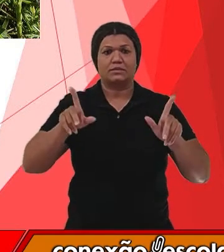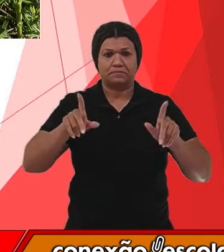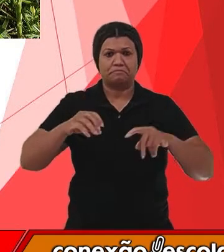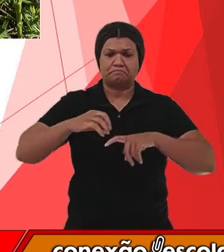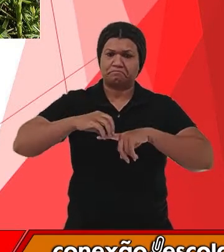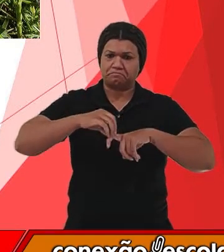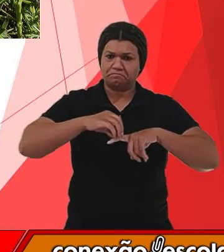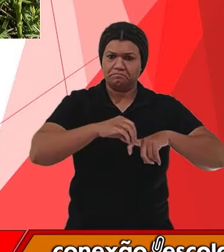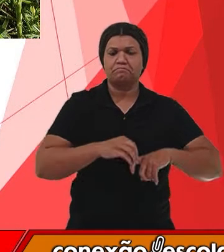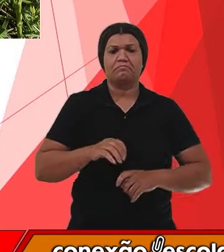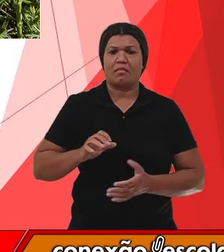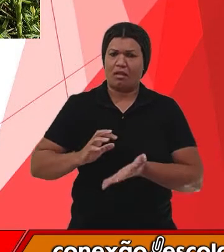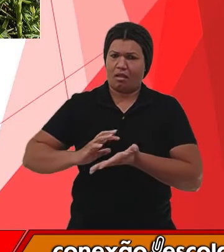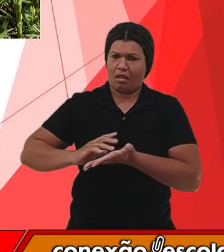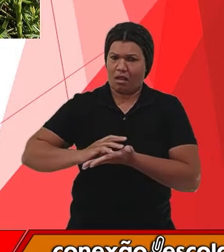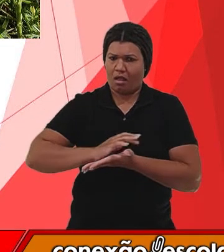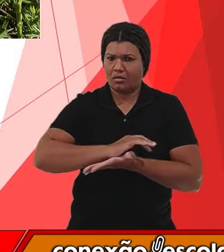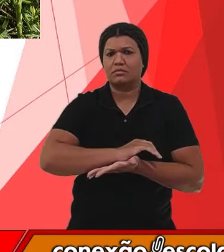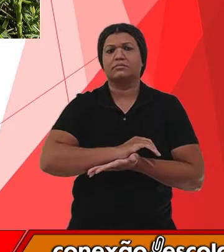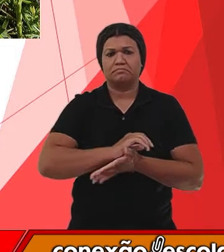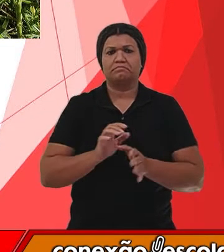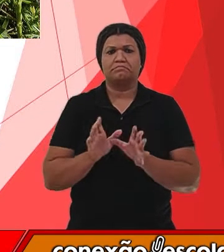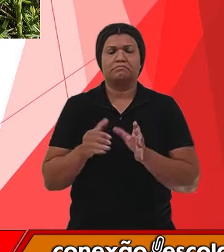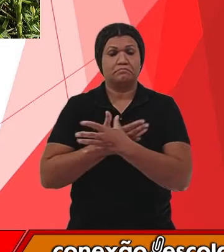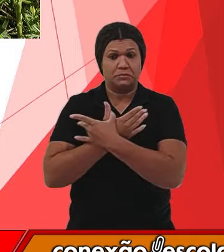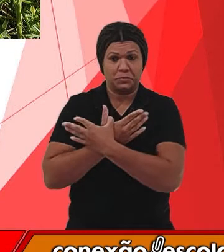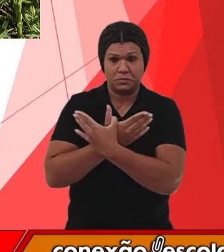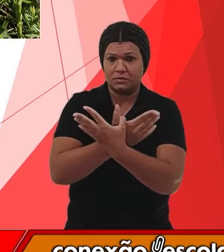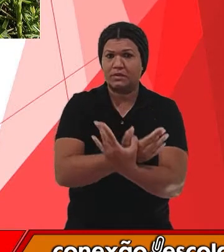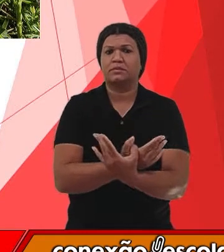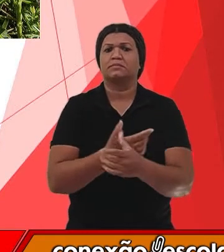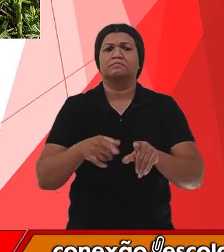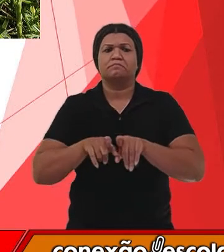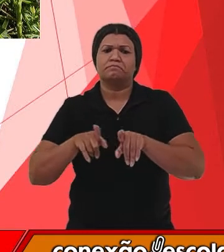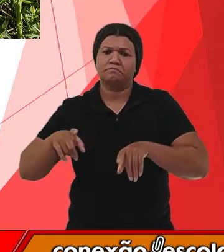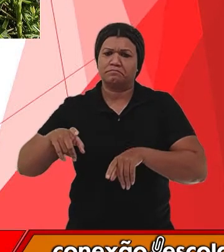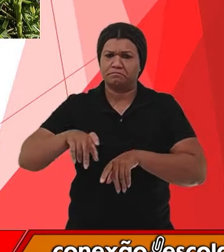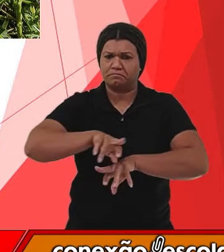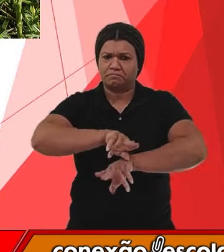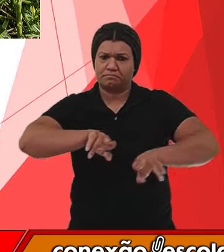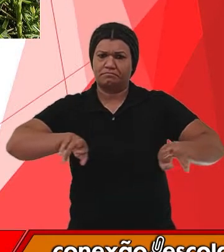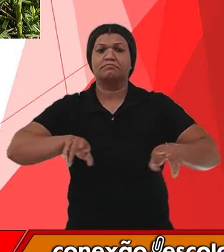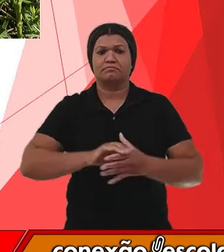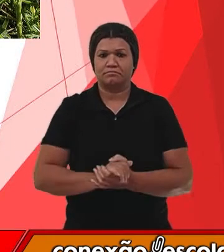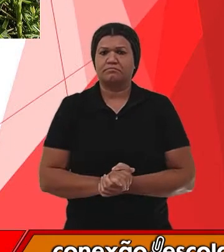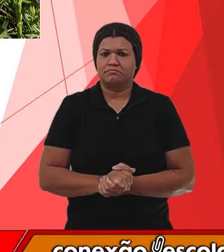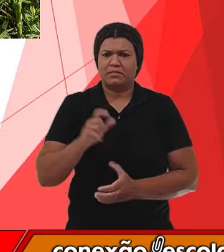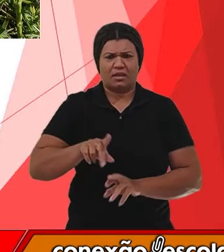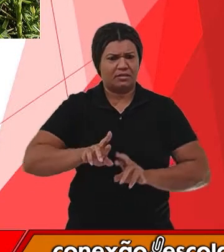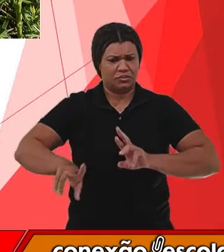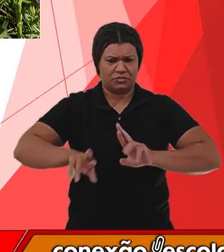Lesmas, aranhas, borboletas, centopeias e minhocas são